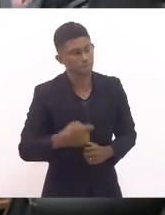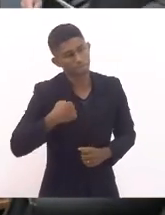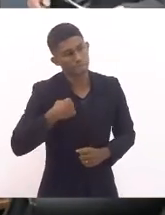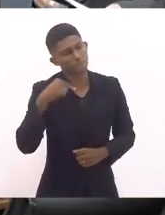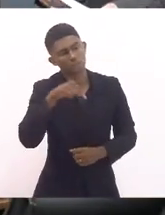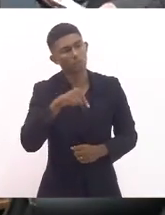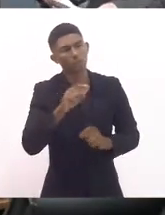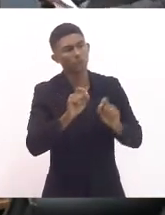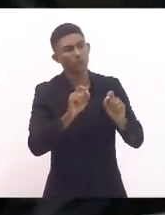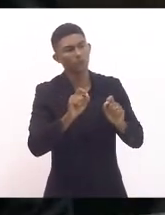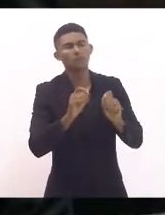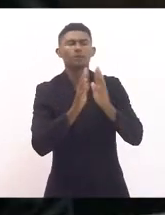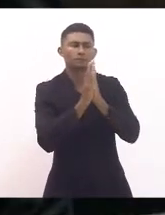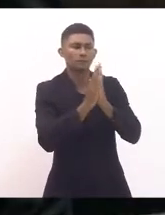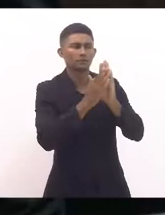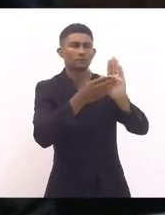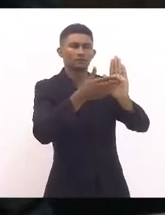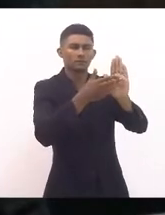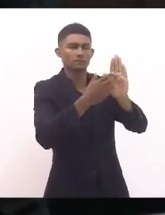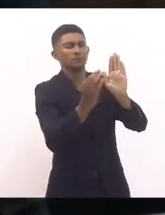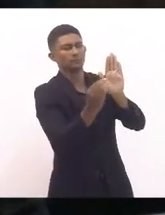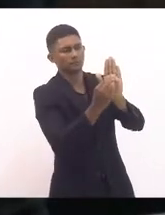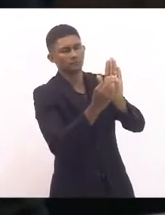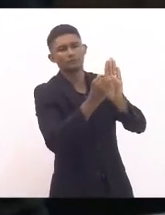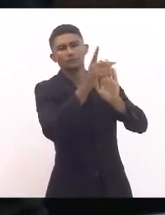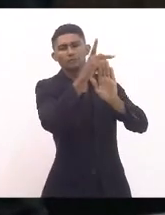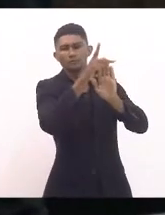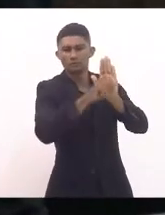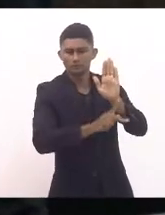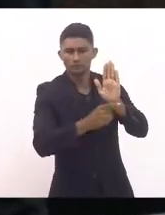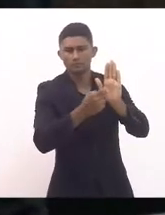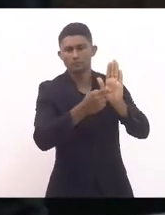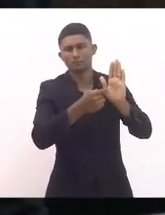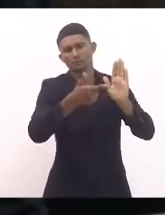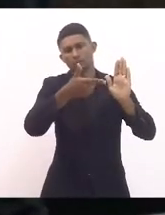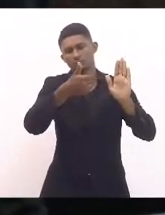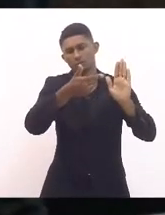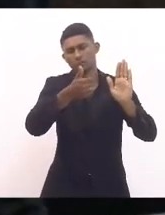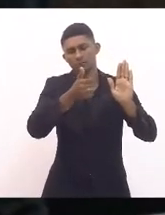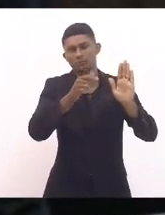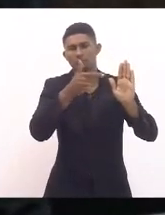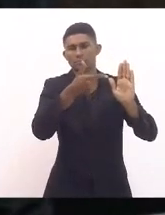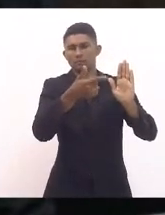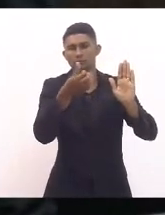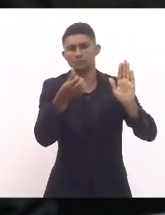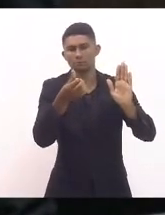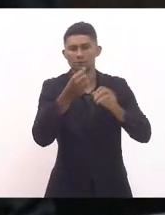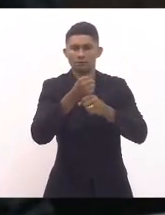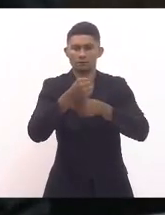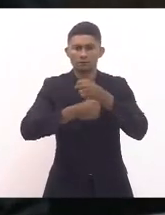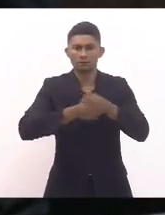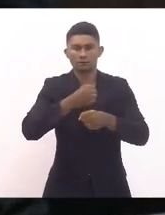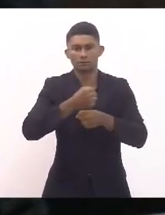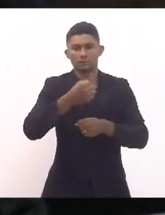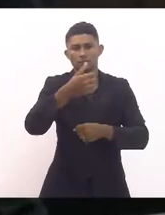que o senhor incluísse na pauta o projeto de resolução 1226 de 2022. Sobre?